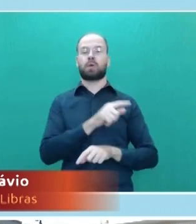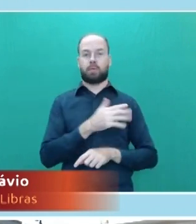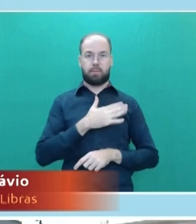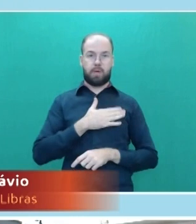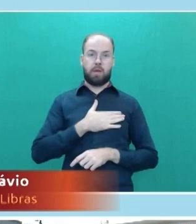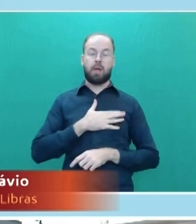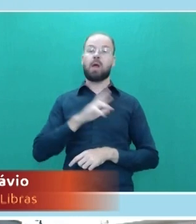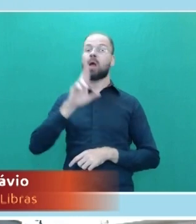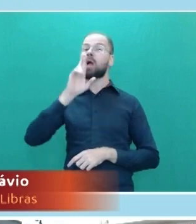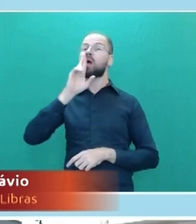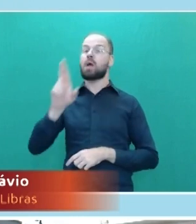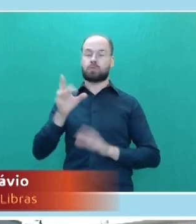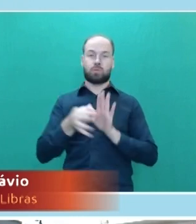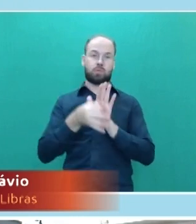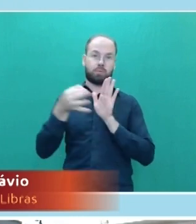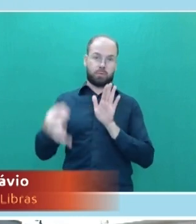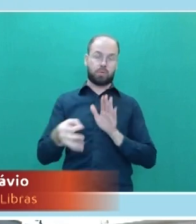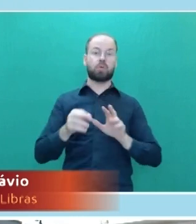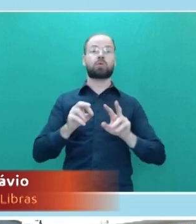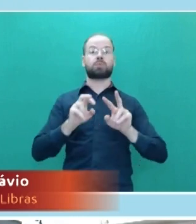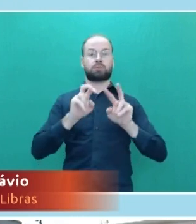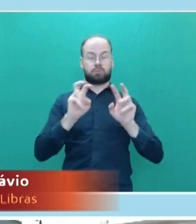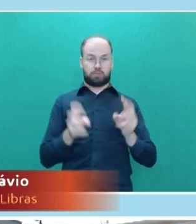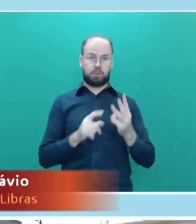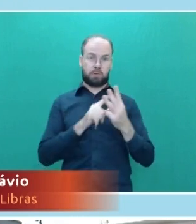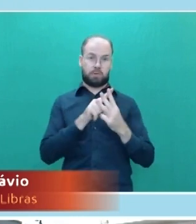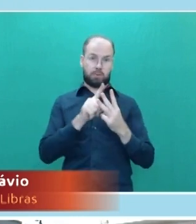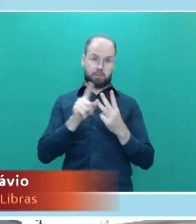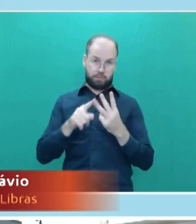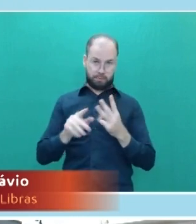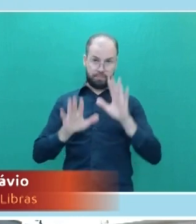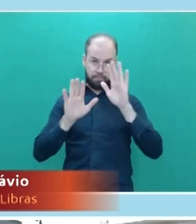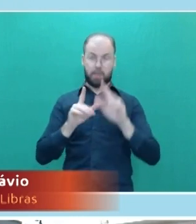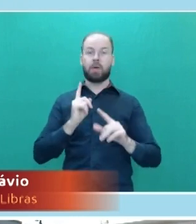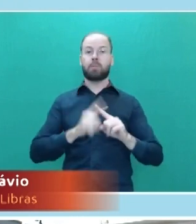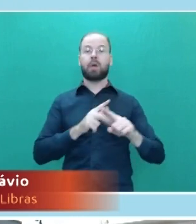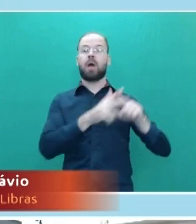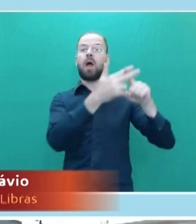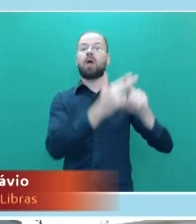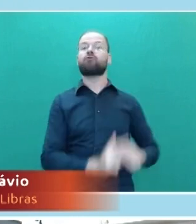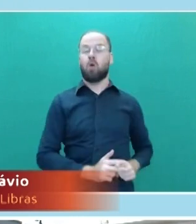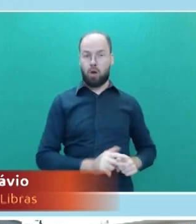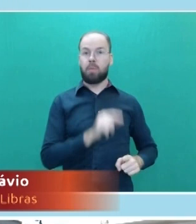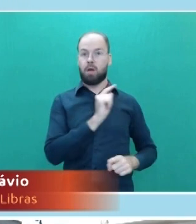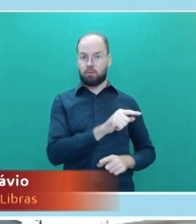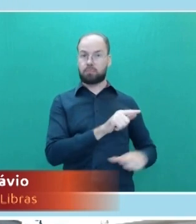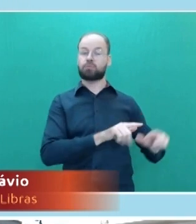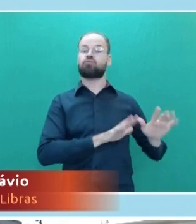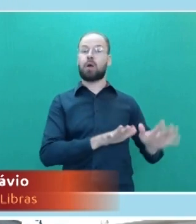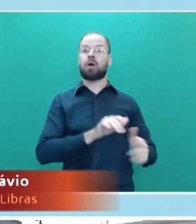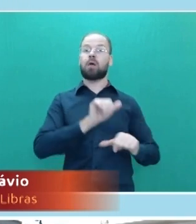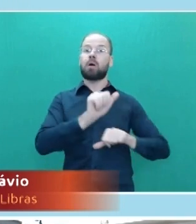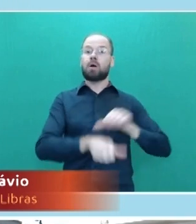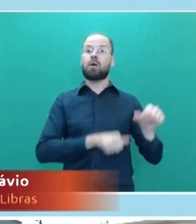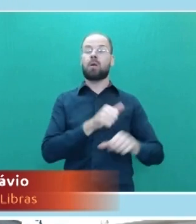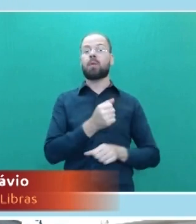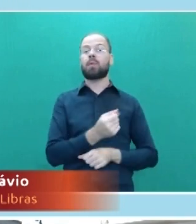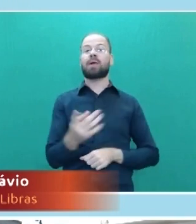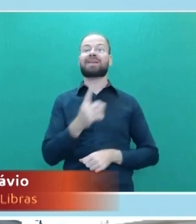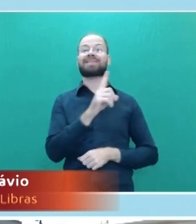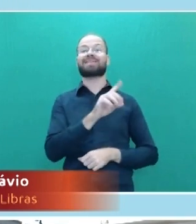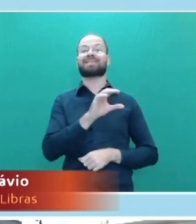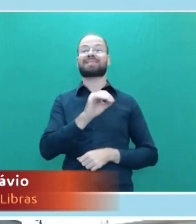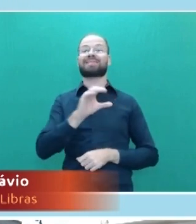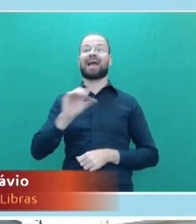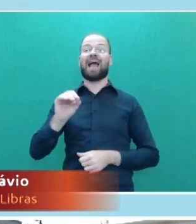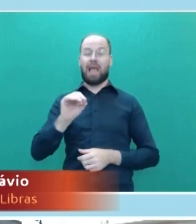avaliação a respeito da reforma em 3 partes, né? Porque a reforma ela alterou aí mais de 100 artigos da CLT. Foram